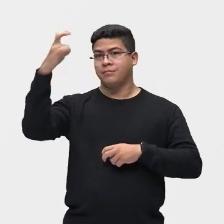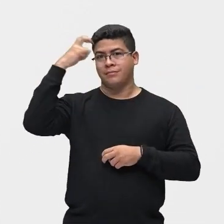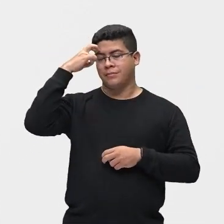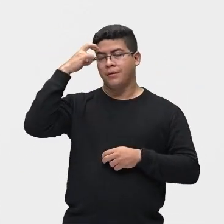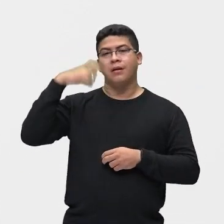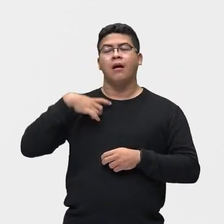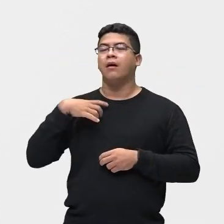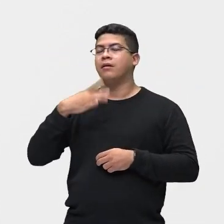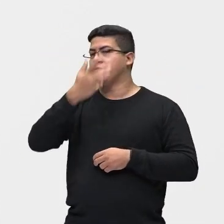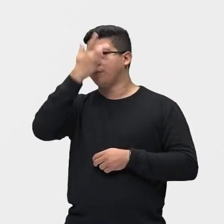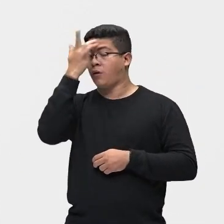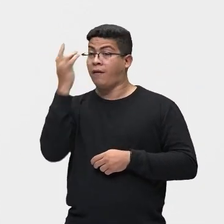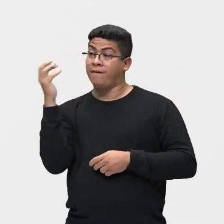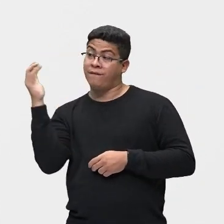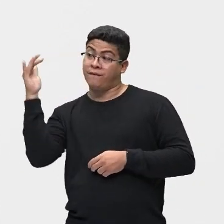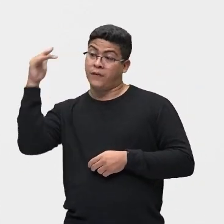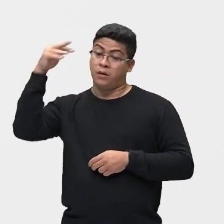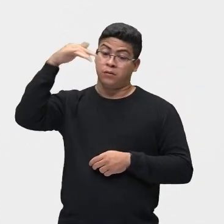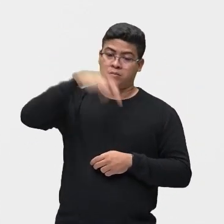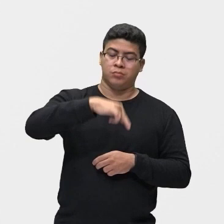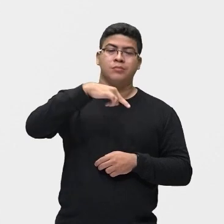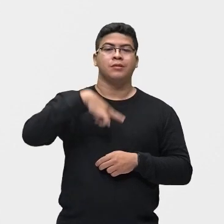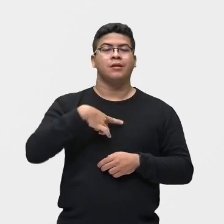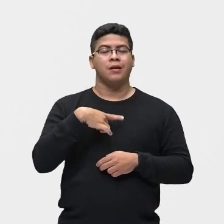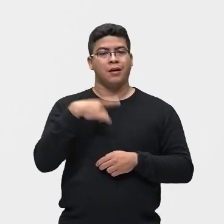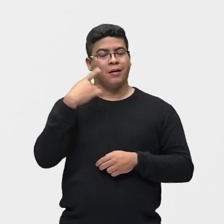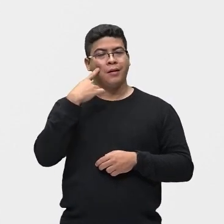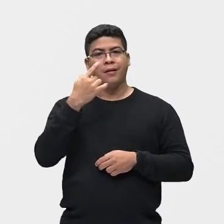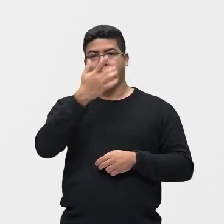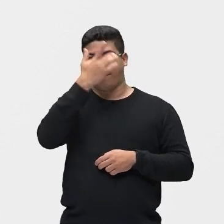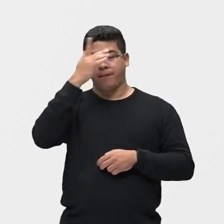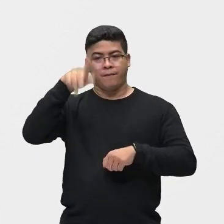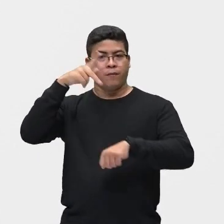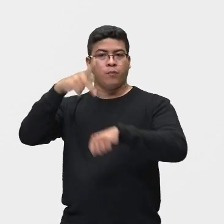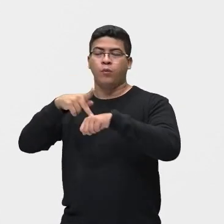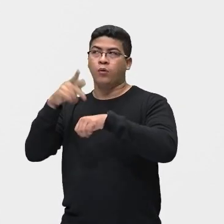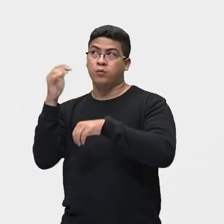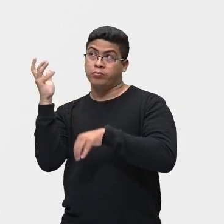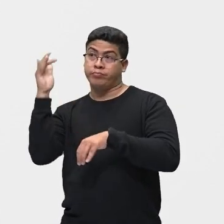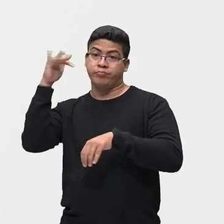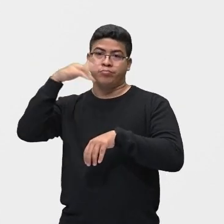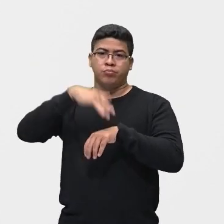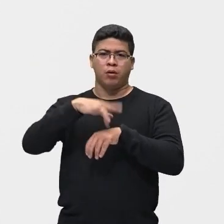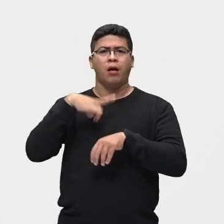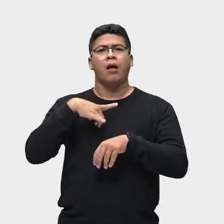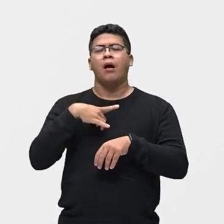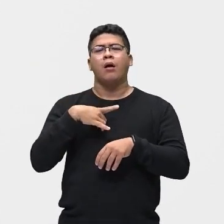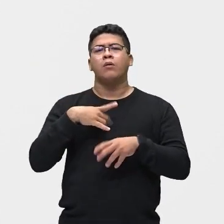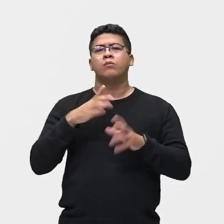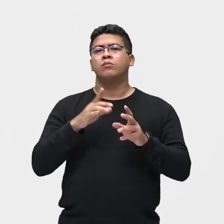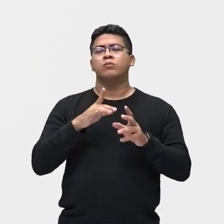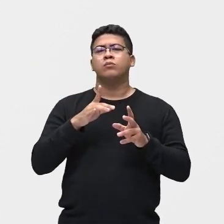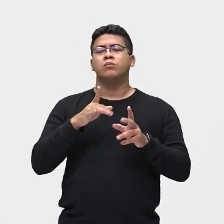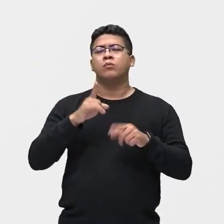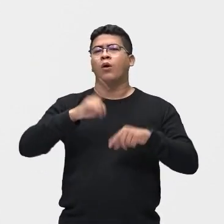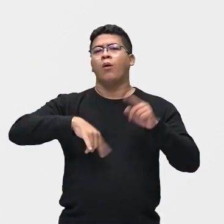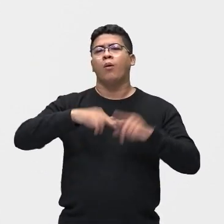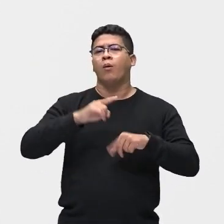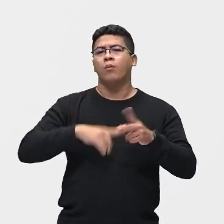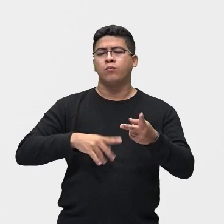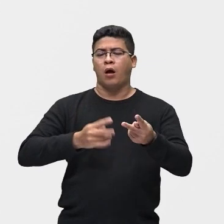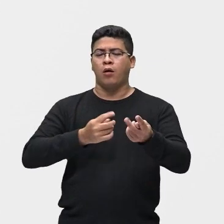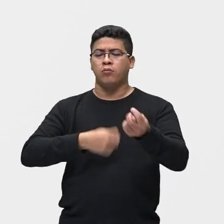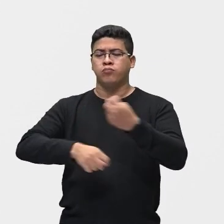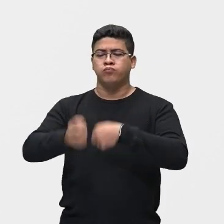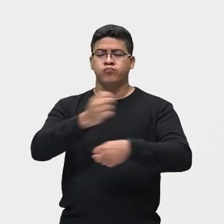de fora do Brasil, o gringo, né? E o candomblé vira objeto de comércio, de abertura para atrair